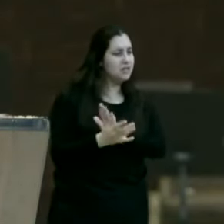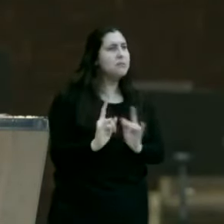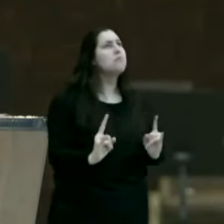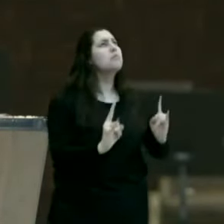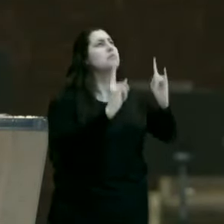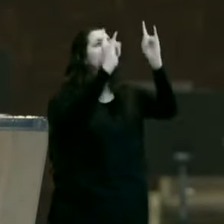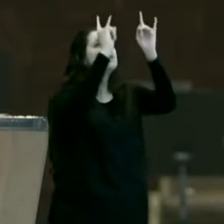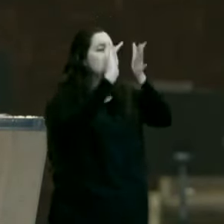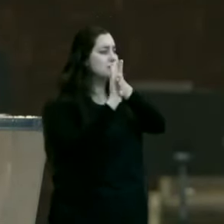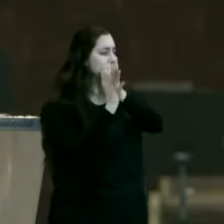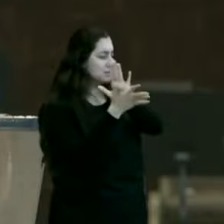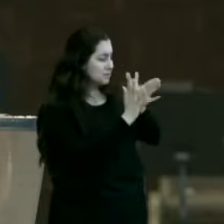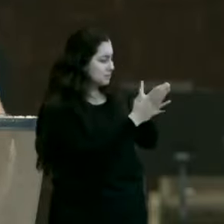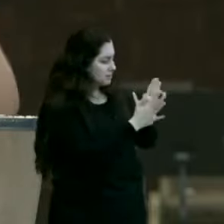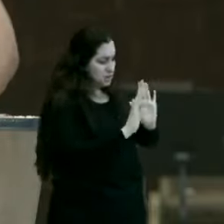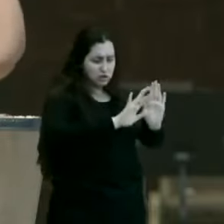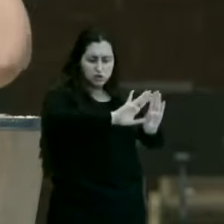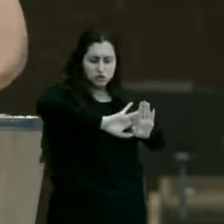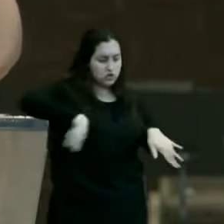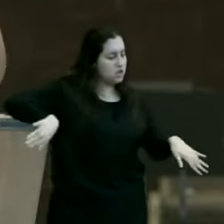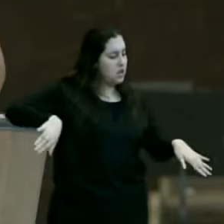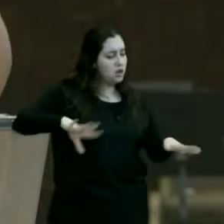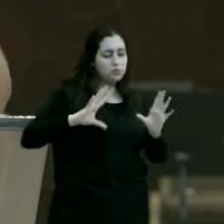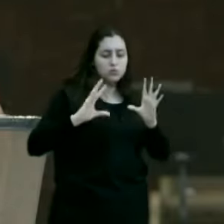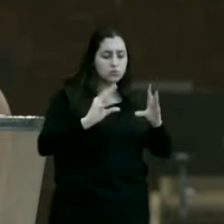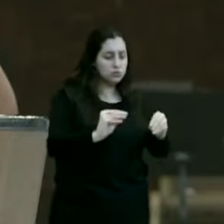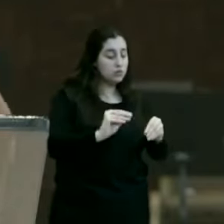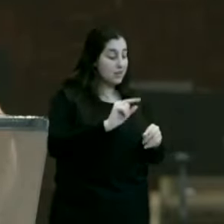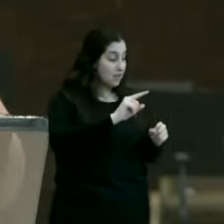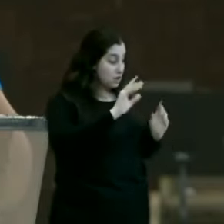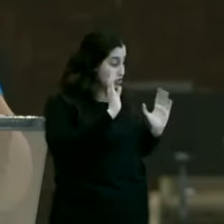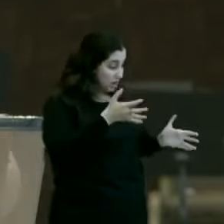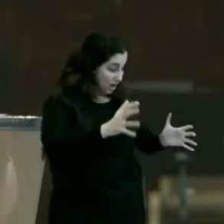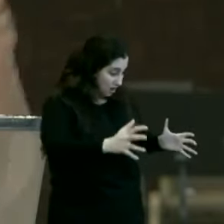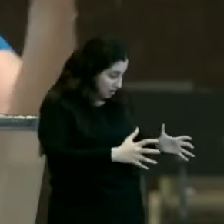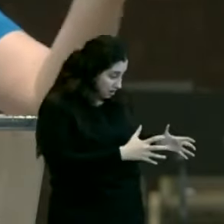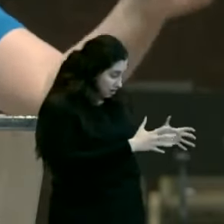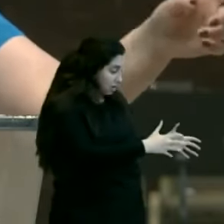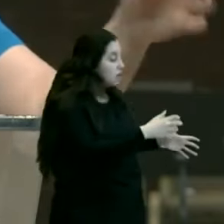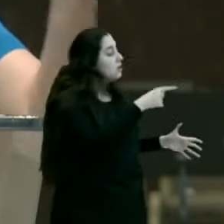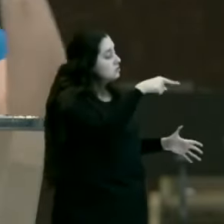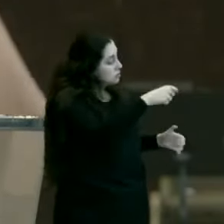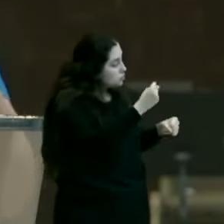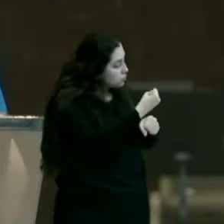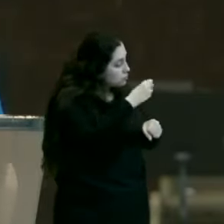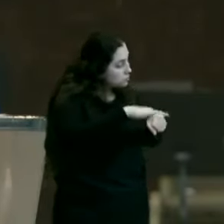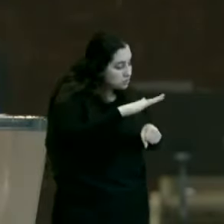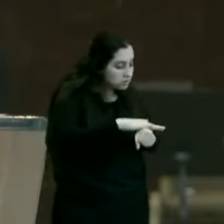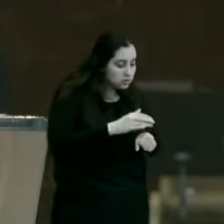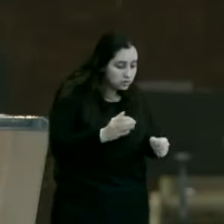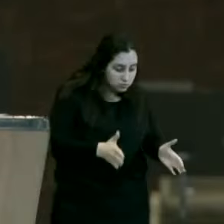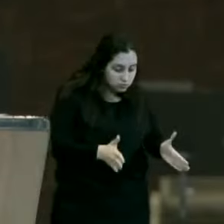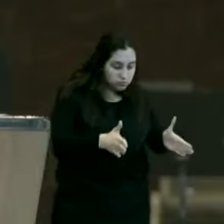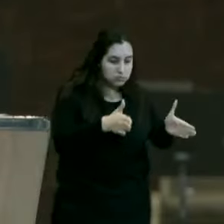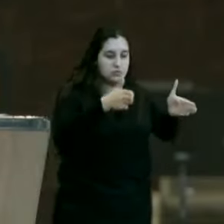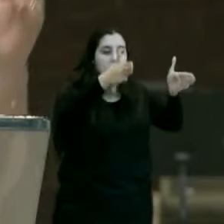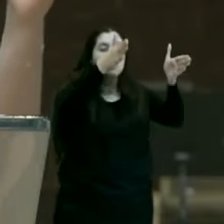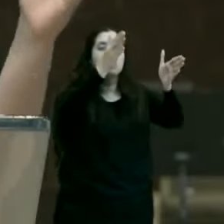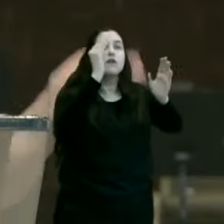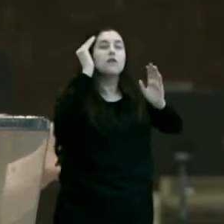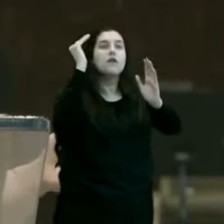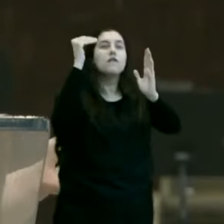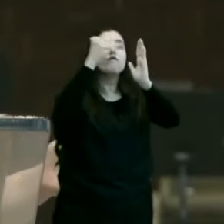de Acerá que está ao lado do altar. Depois faça um altar para o Senhor, o seu Deus, no topo desta